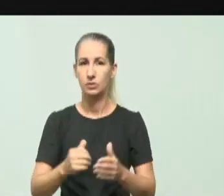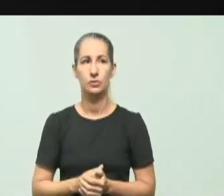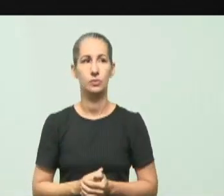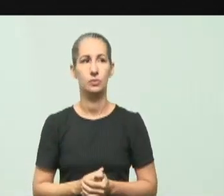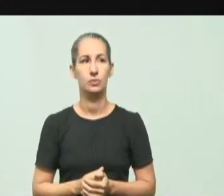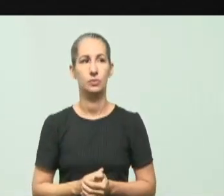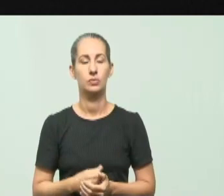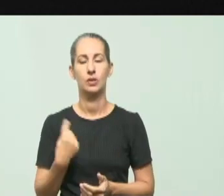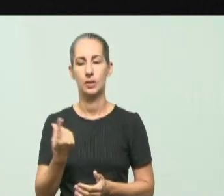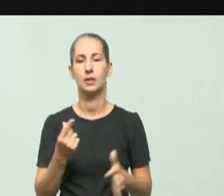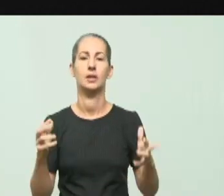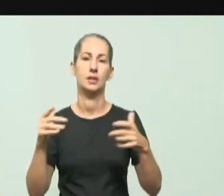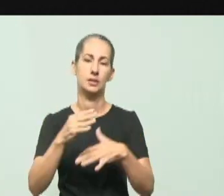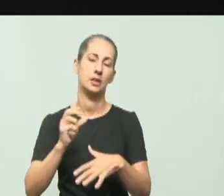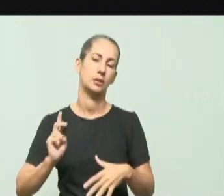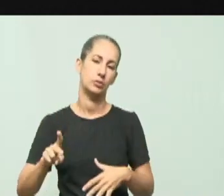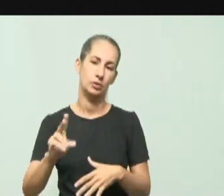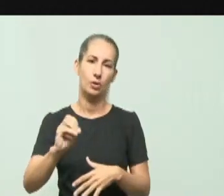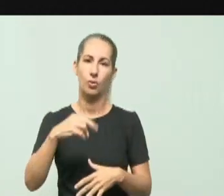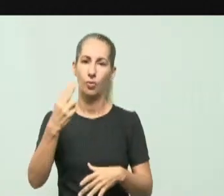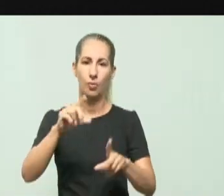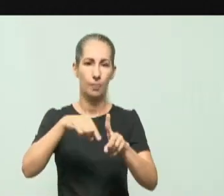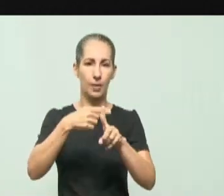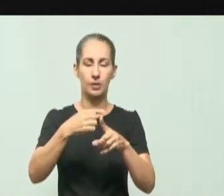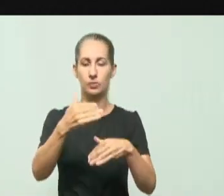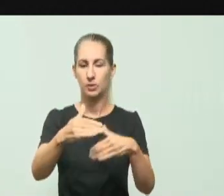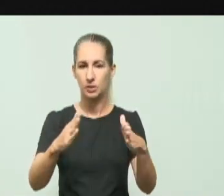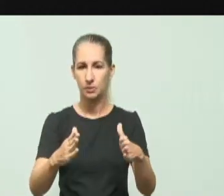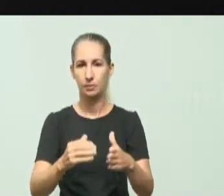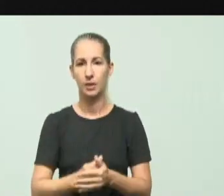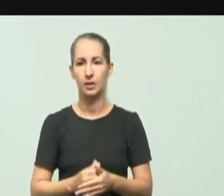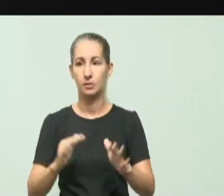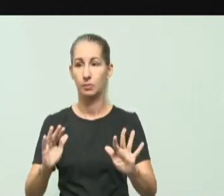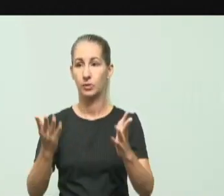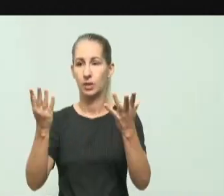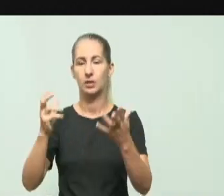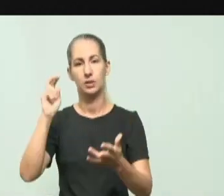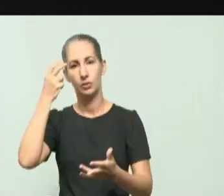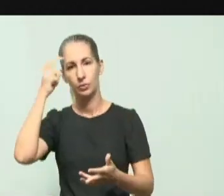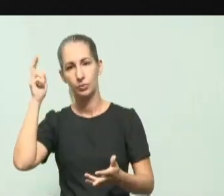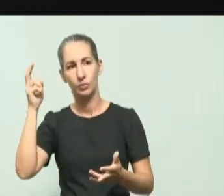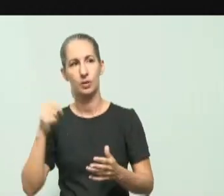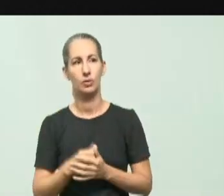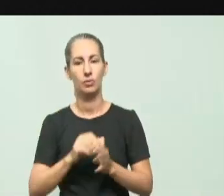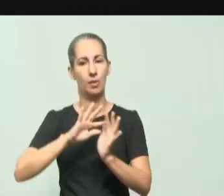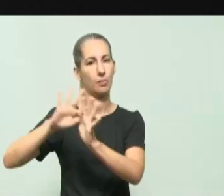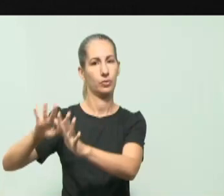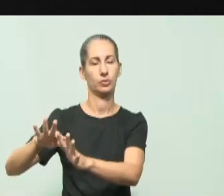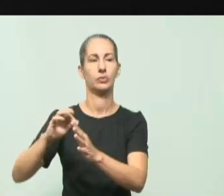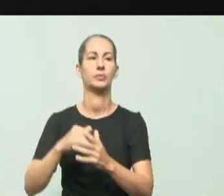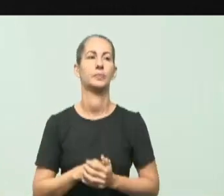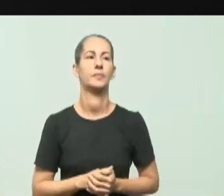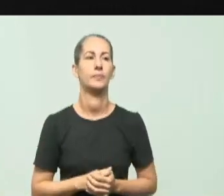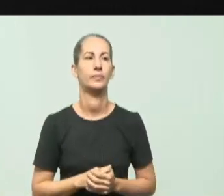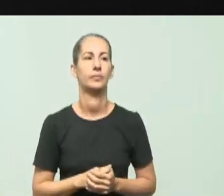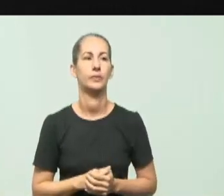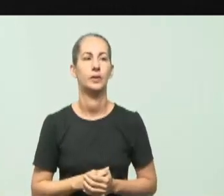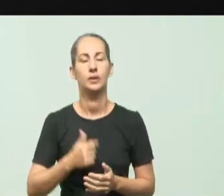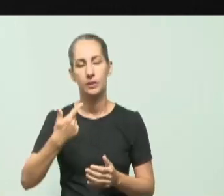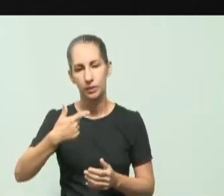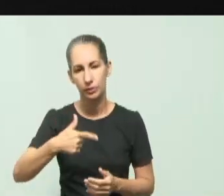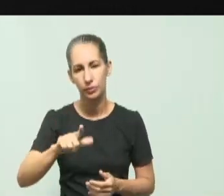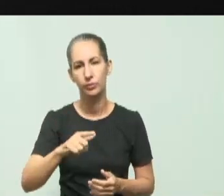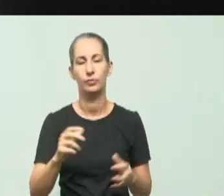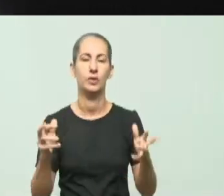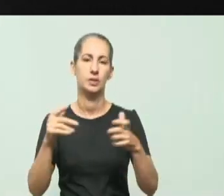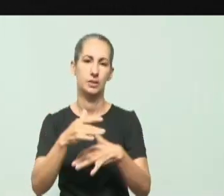pulsando na nossa cidade, ou a gente vai ter mais um espaço de enorme potência cultural com abandono do poder público e, mais uma vez, a